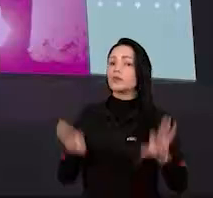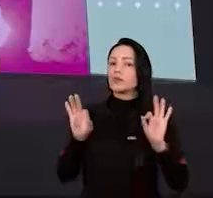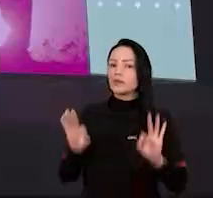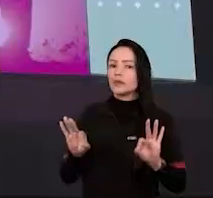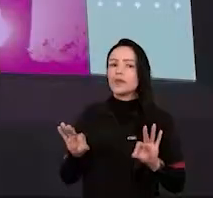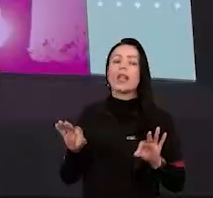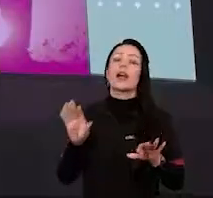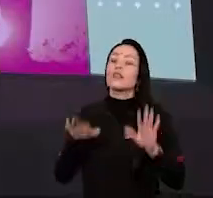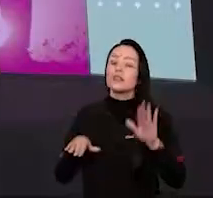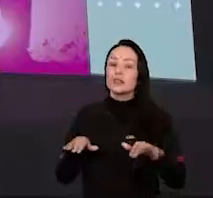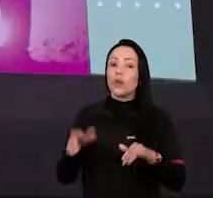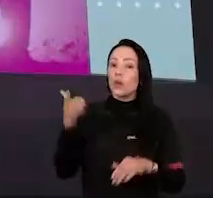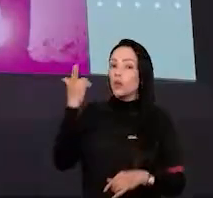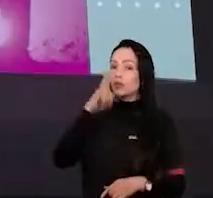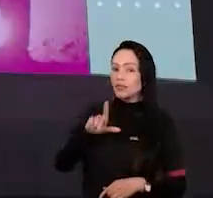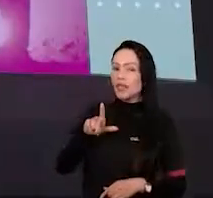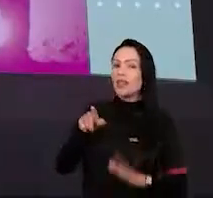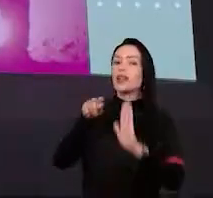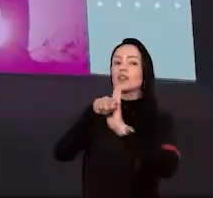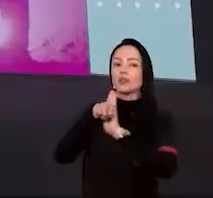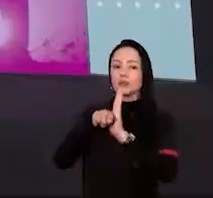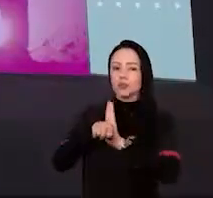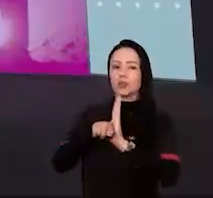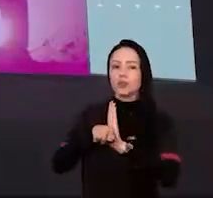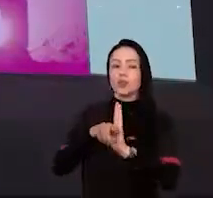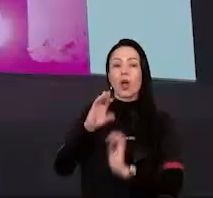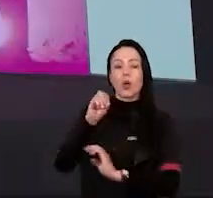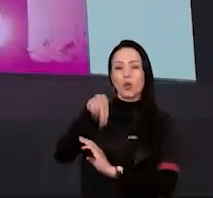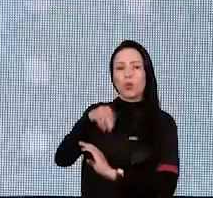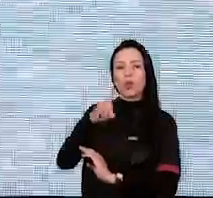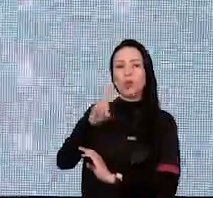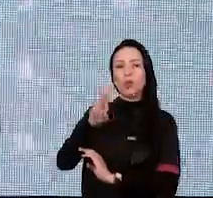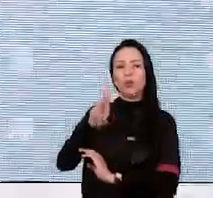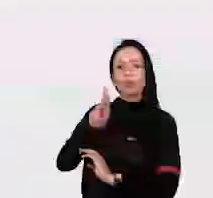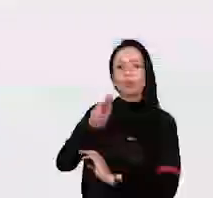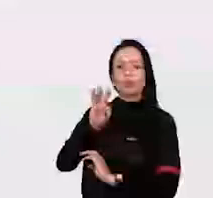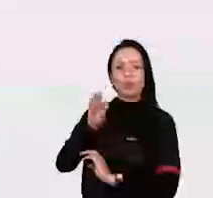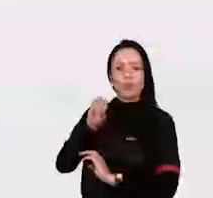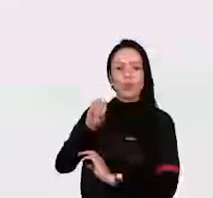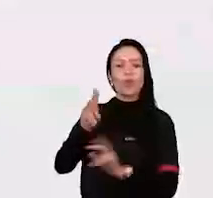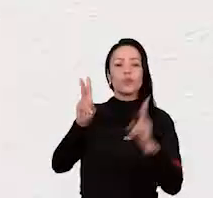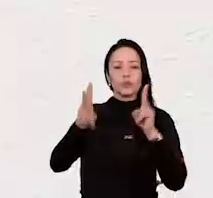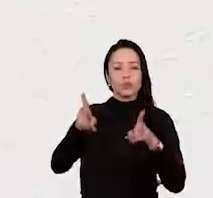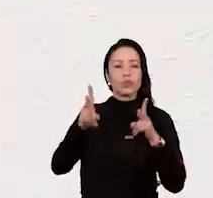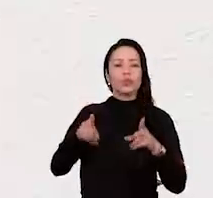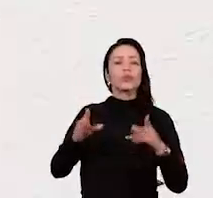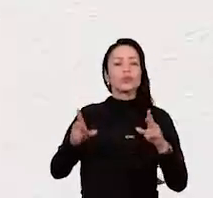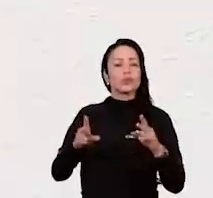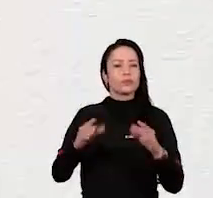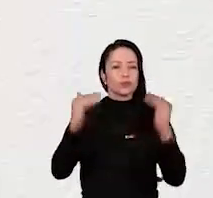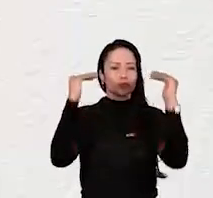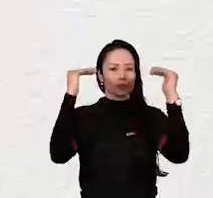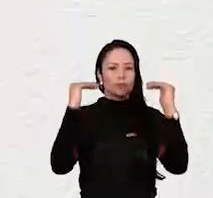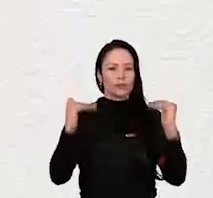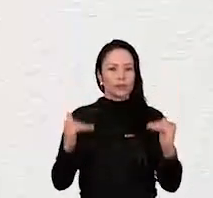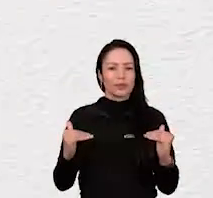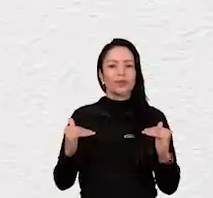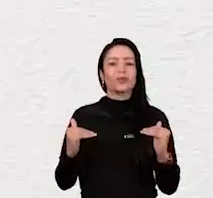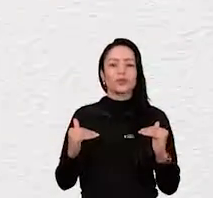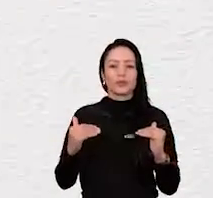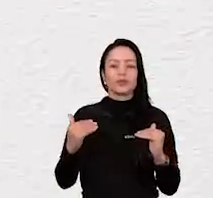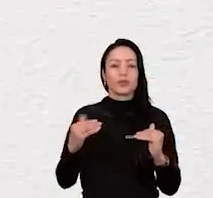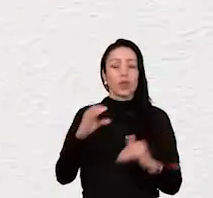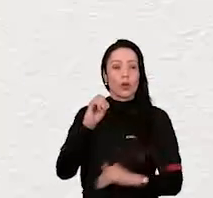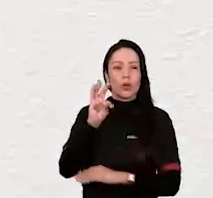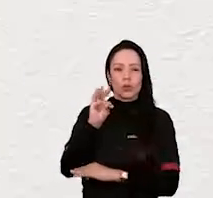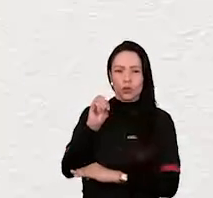assim, quando a gente consegue avaliar ainda o conduto, a gente continua com um padrão que a gente estava falando até agora, né? A